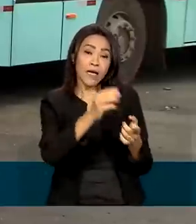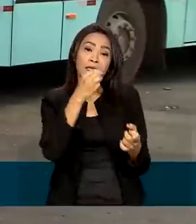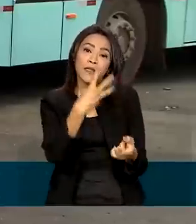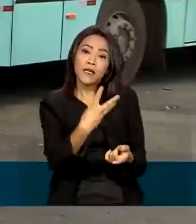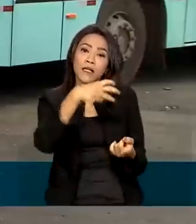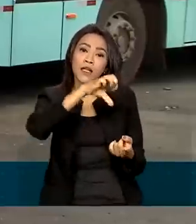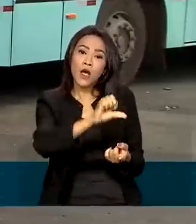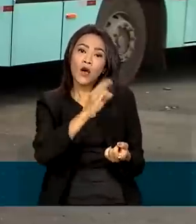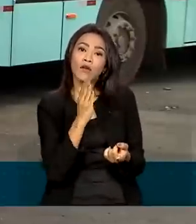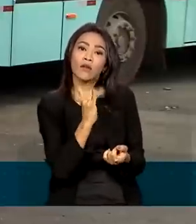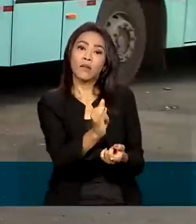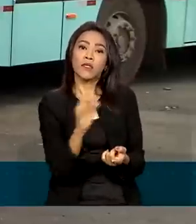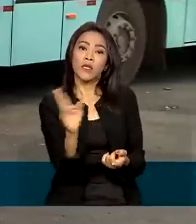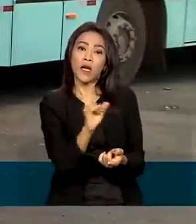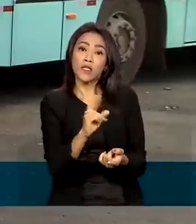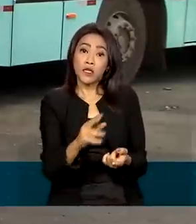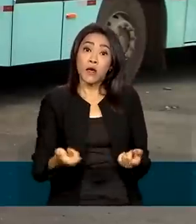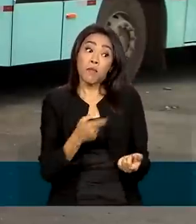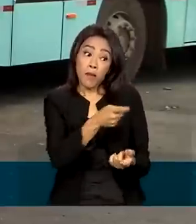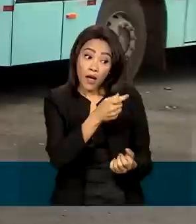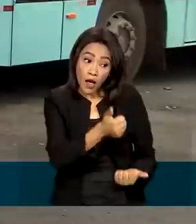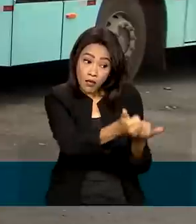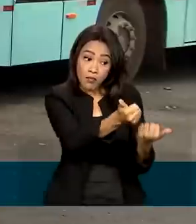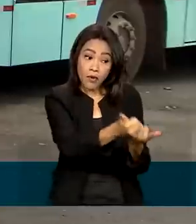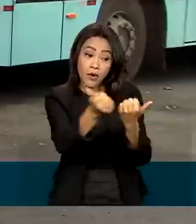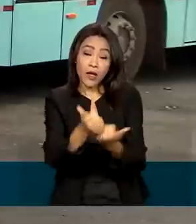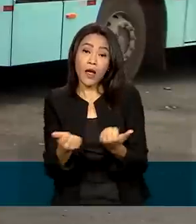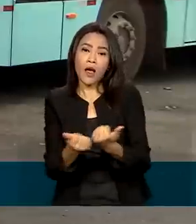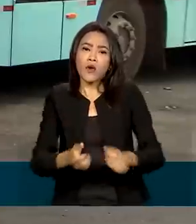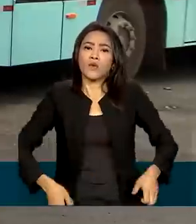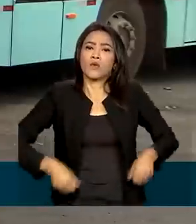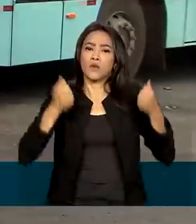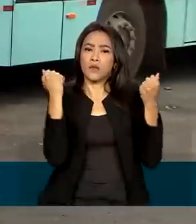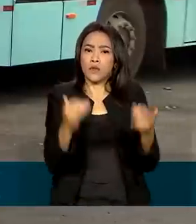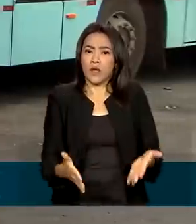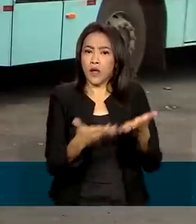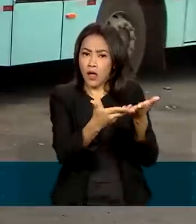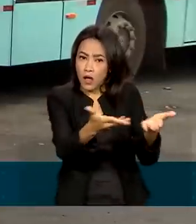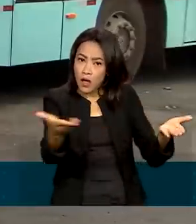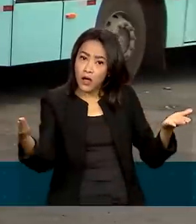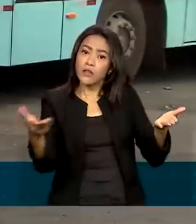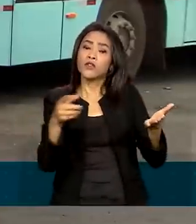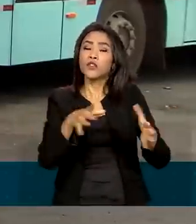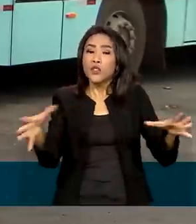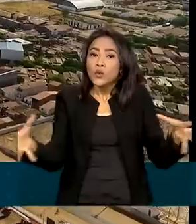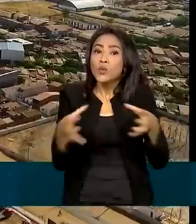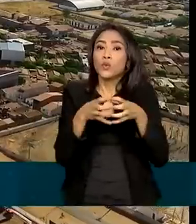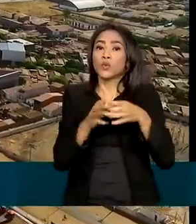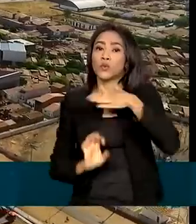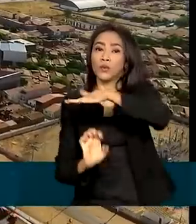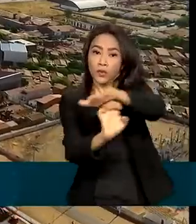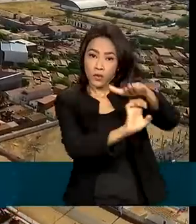de reais para cobrir as despesas de companhias públicas de transporte coletivo.